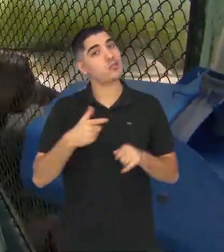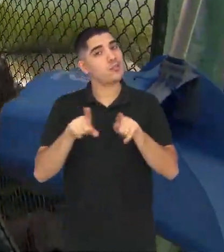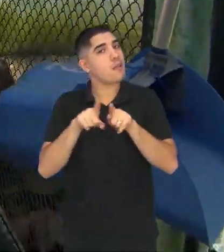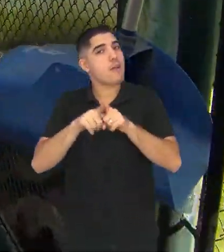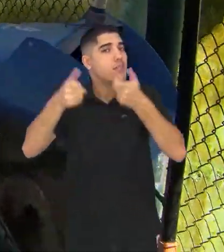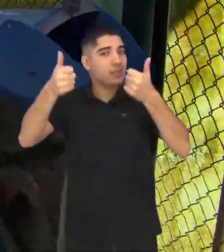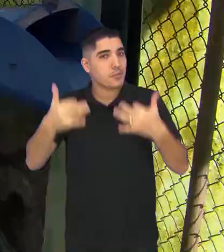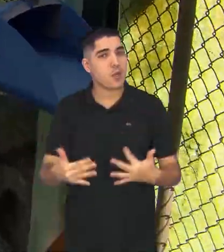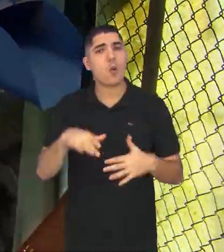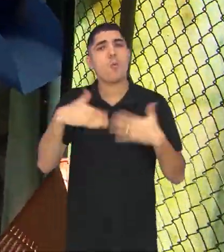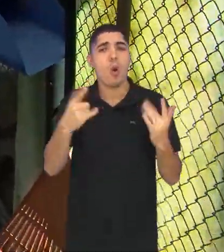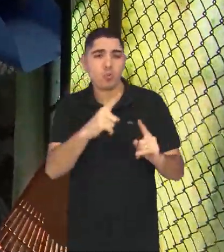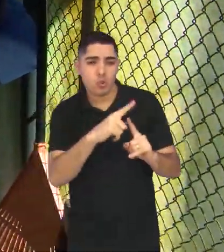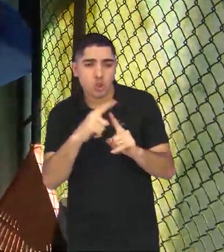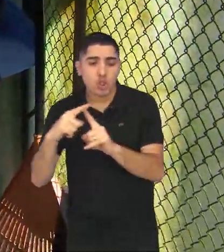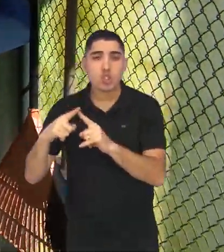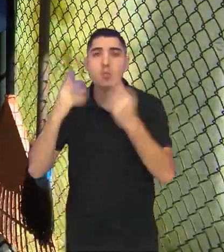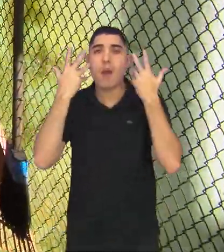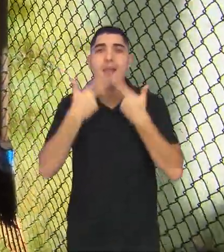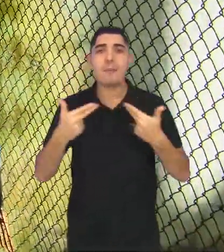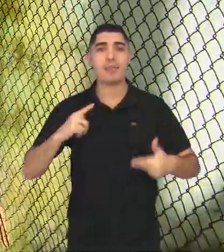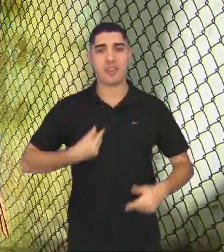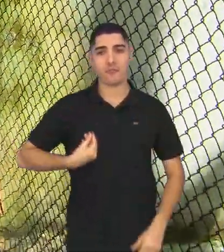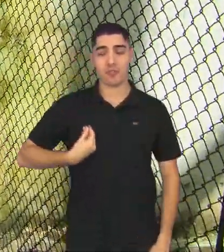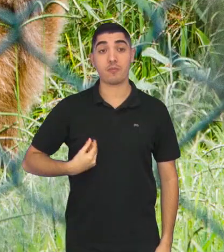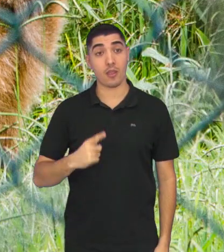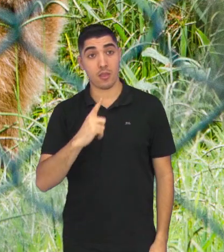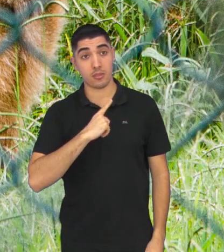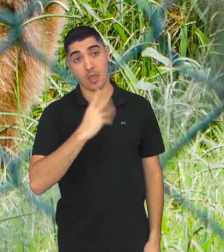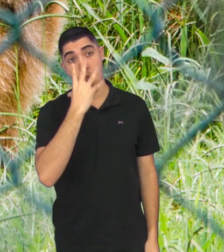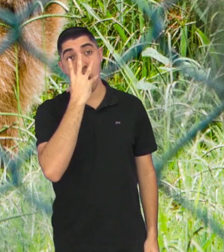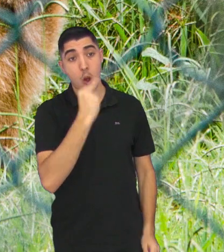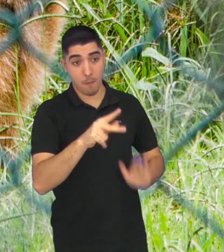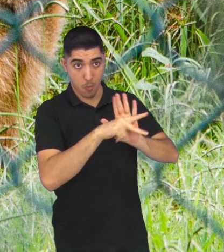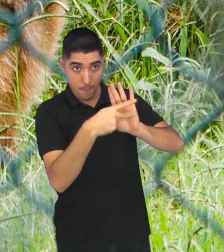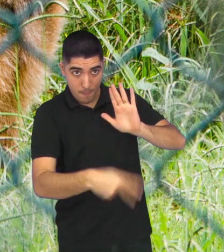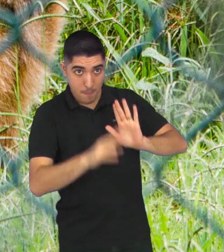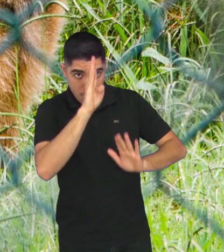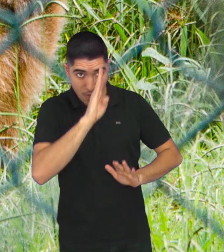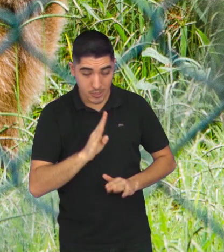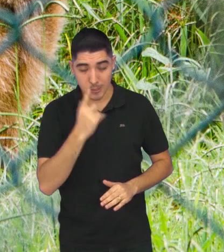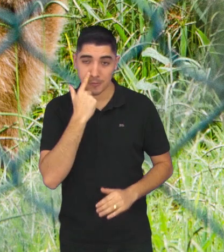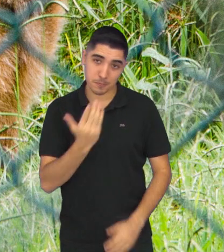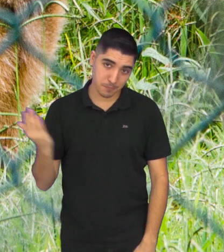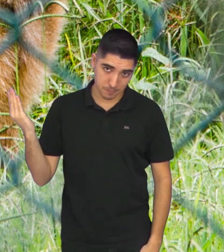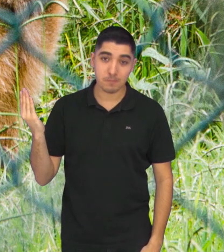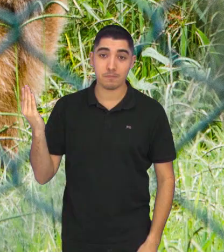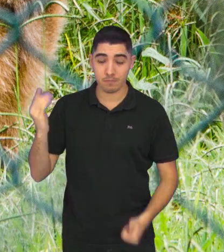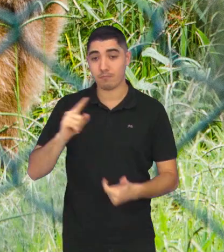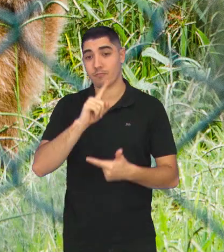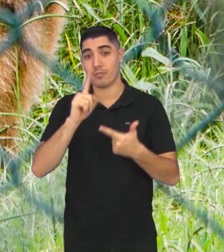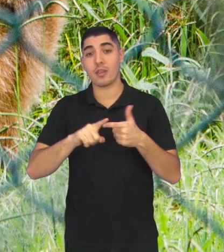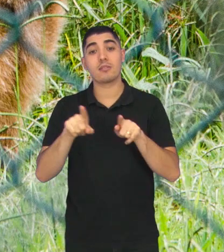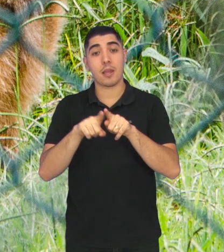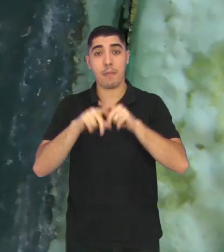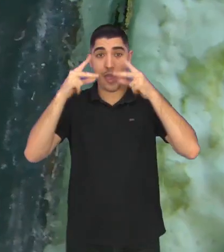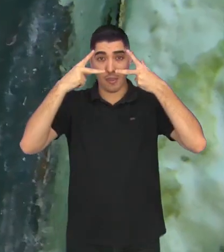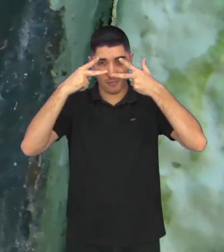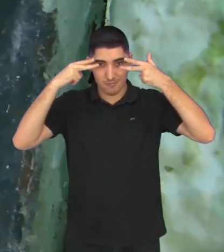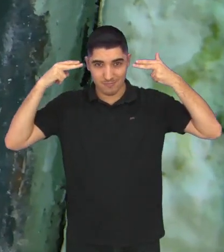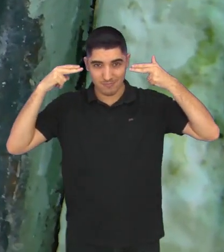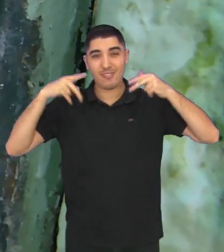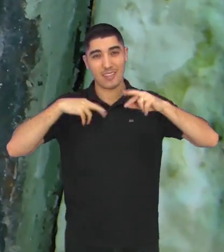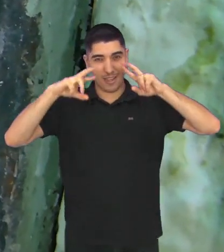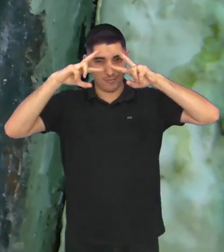Conversamos também sobre as espécies que estão no espaço. Nós temos lobo-guará, que já vai para destinação, nós temos